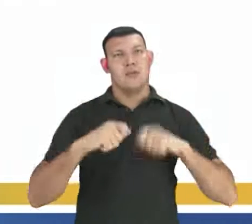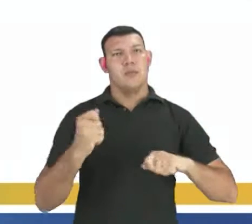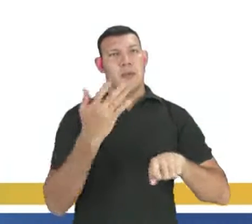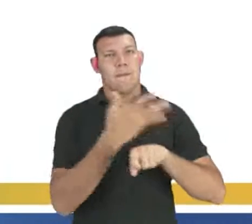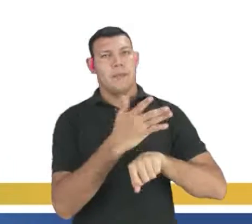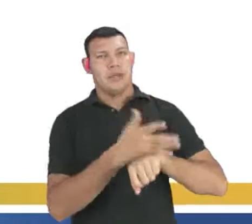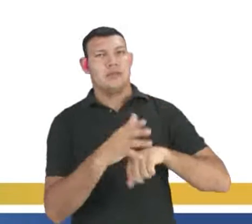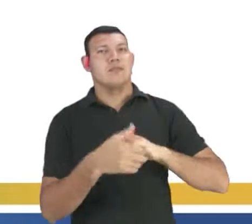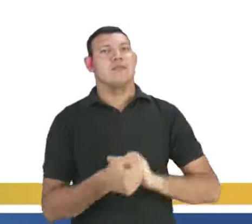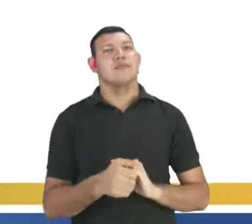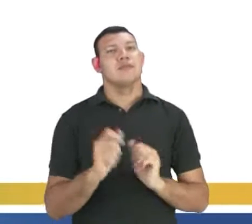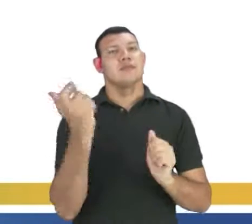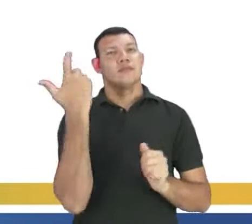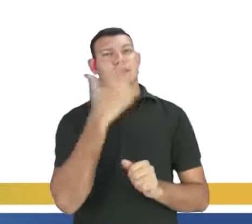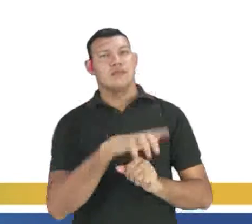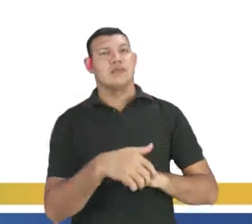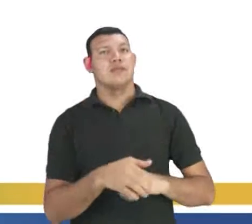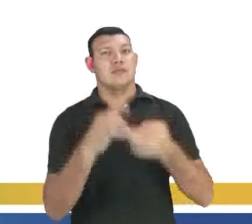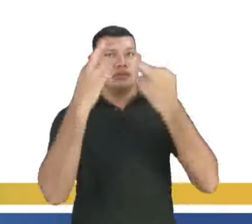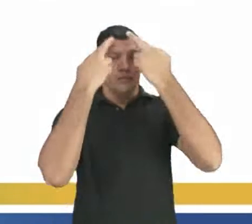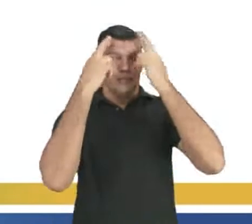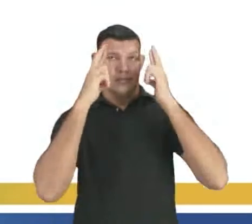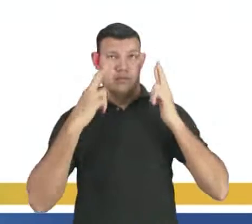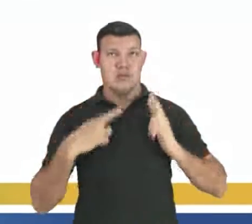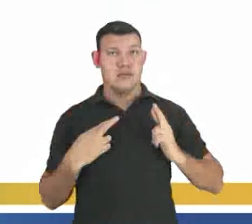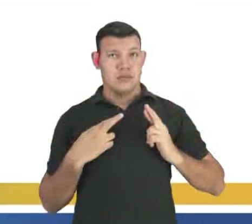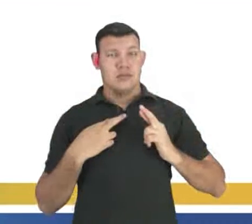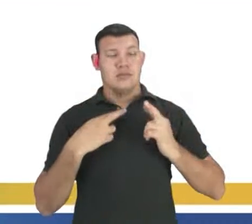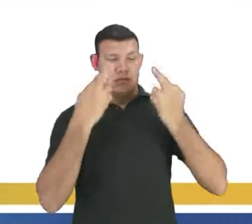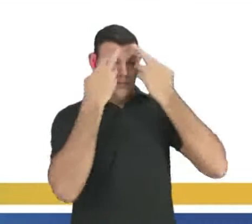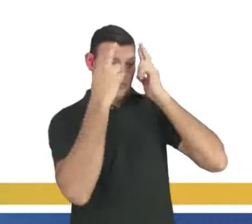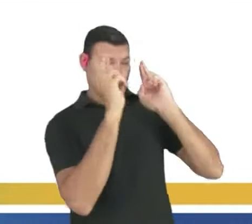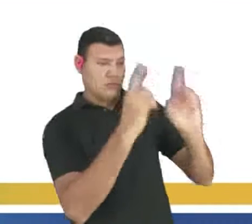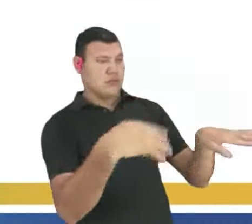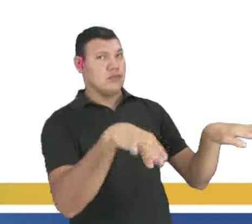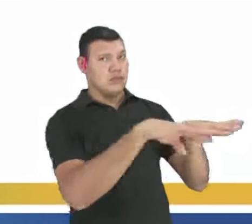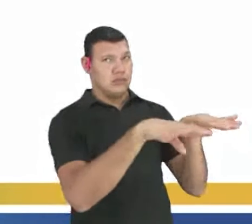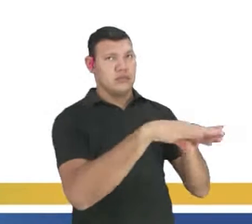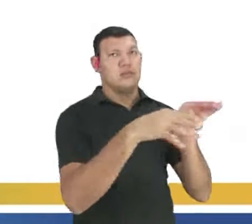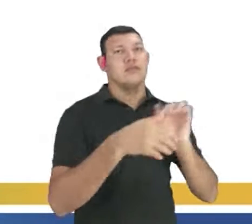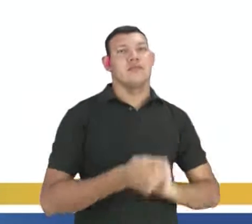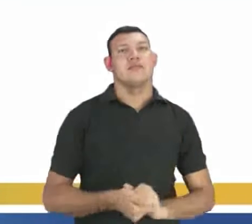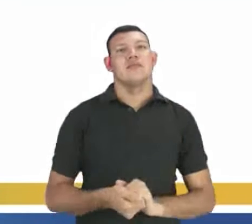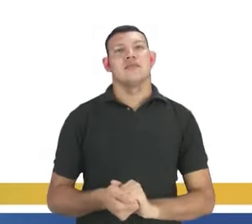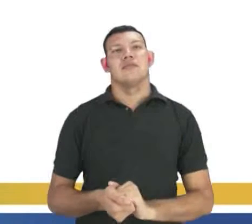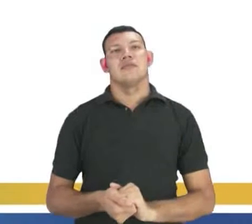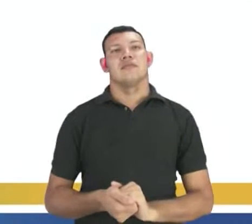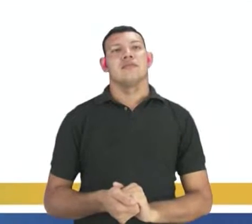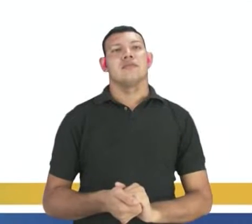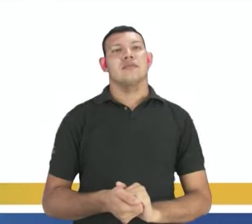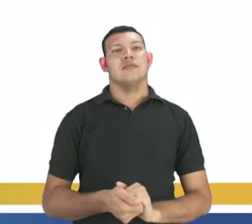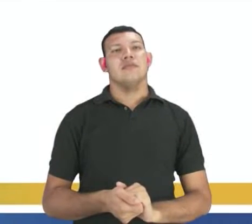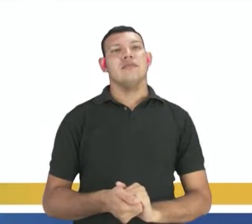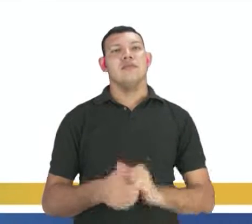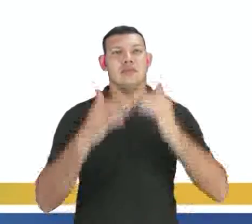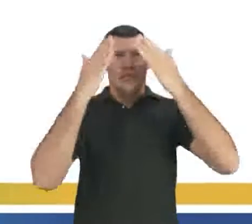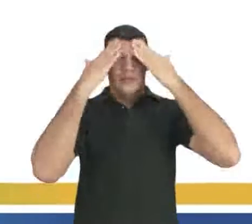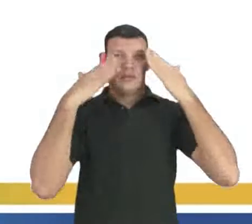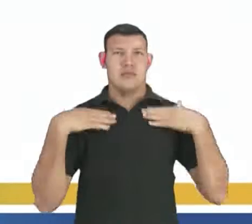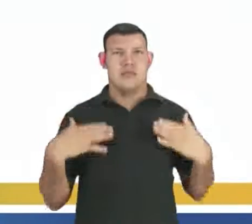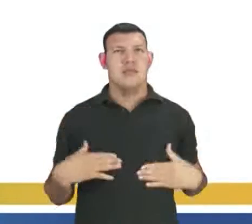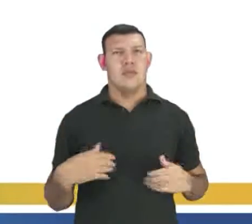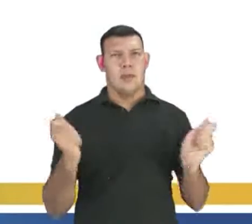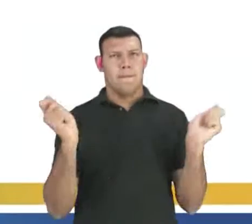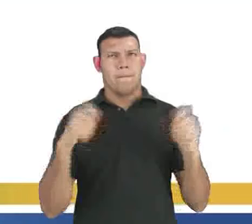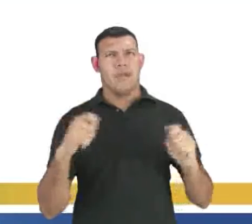prática, respeitando o seu corpo e o do outro. O corpo é repleto de possibilidades e cheio de